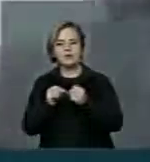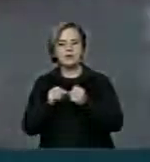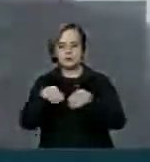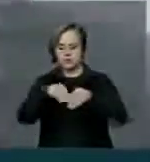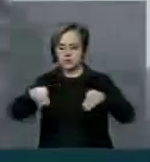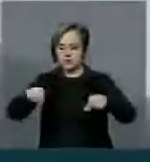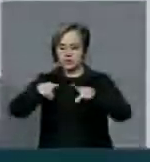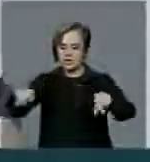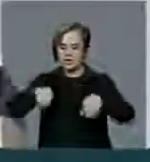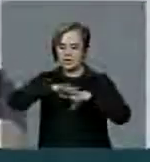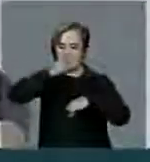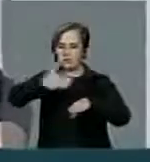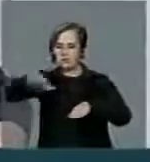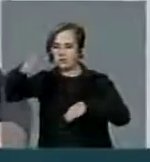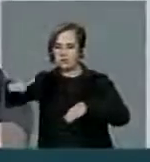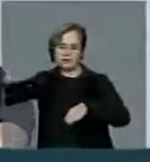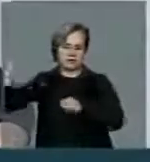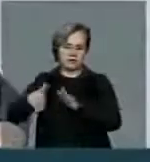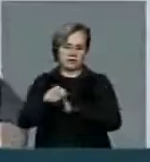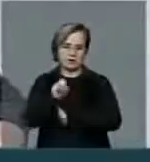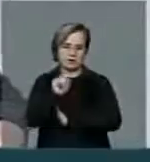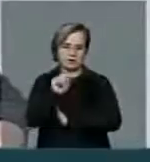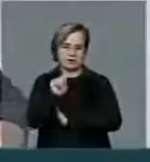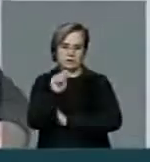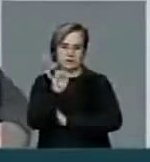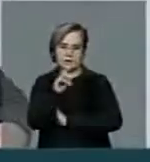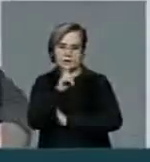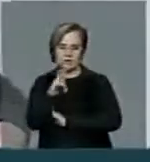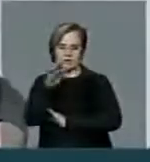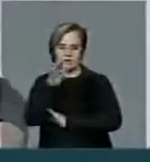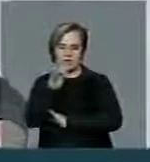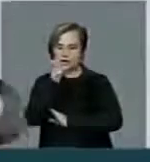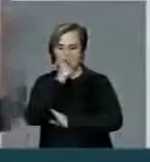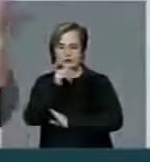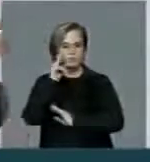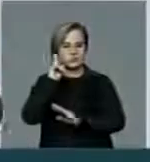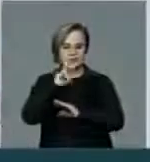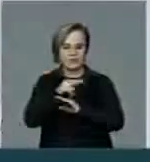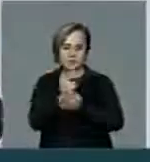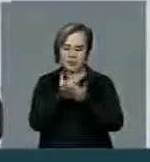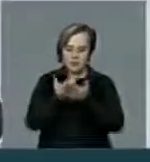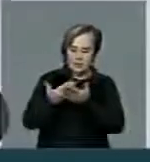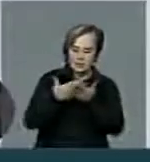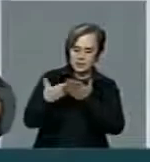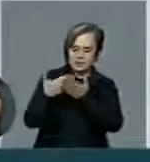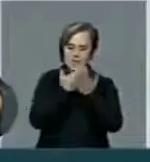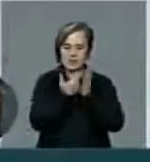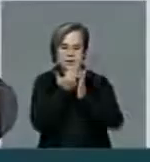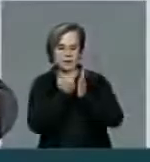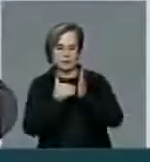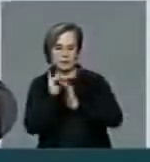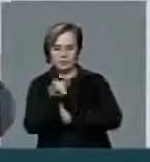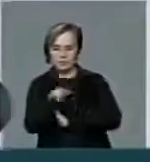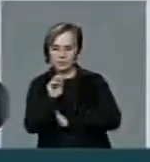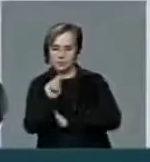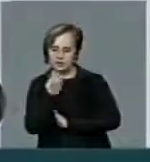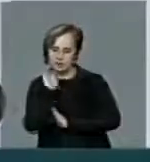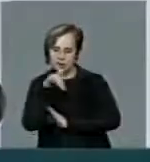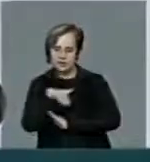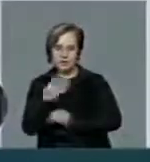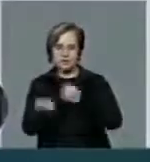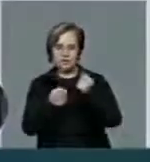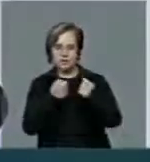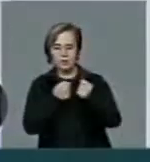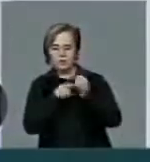terrenos acidentados? A imagem de satélite não lê terreno acidentado. Eu tenho que fazer um tratamento da imagem para poder fazer isso. Como é que eu faço a questão de